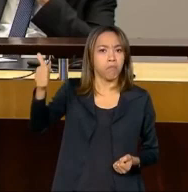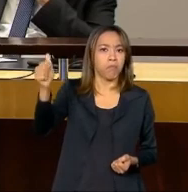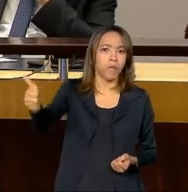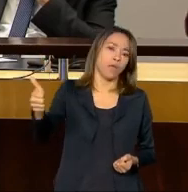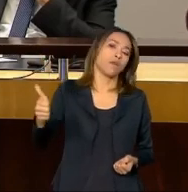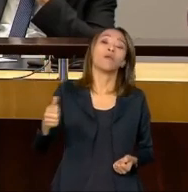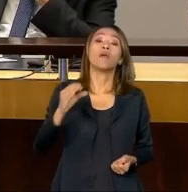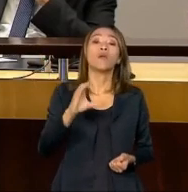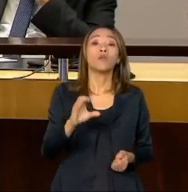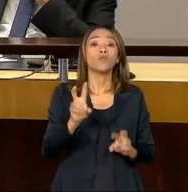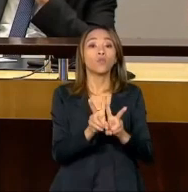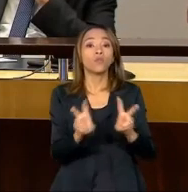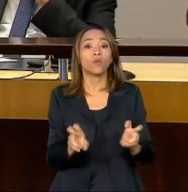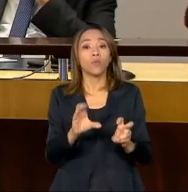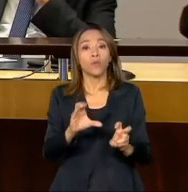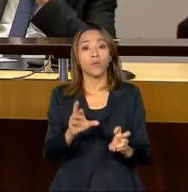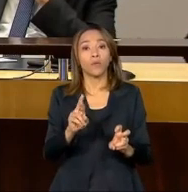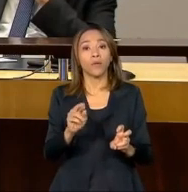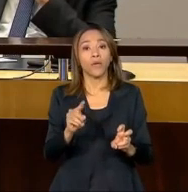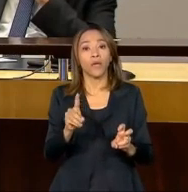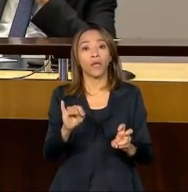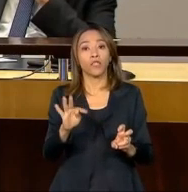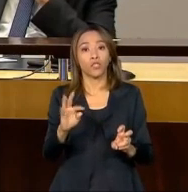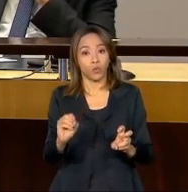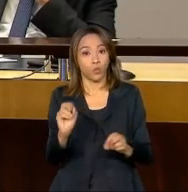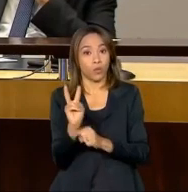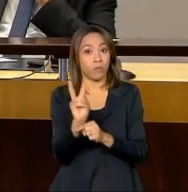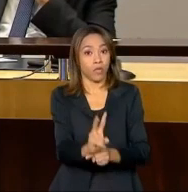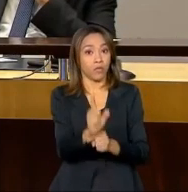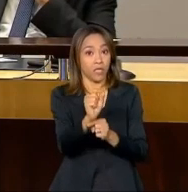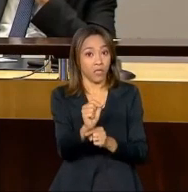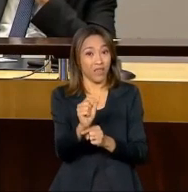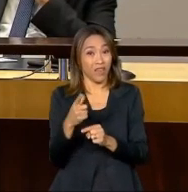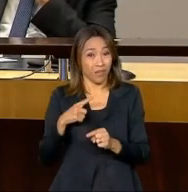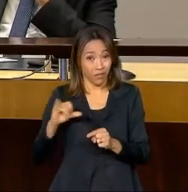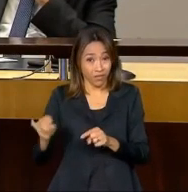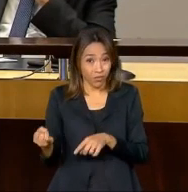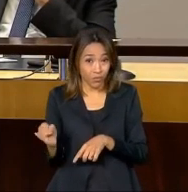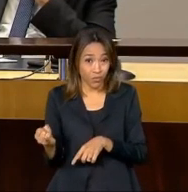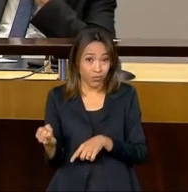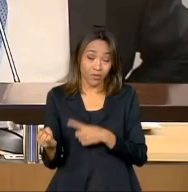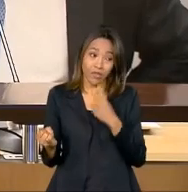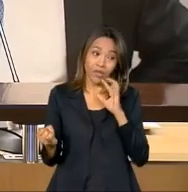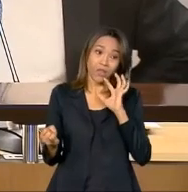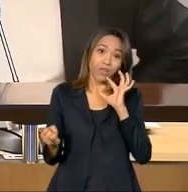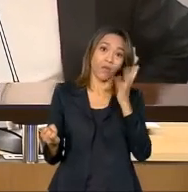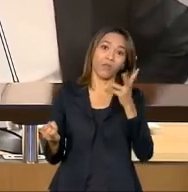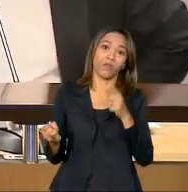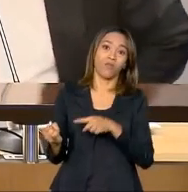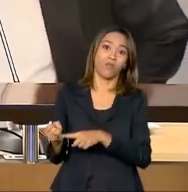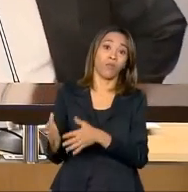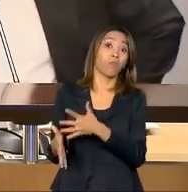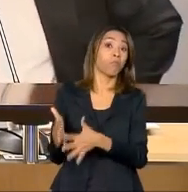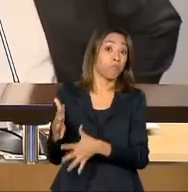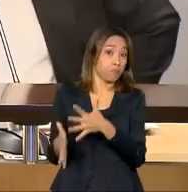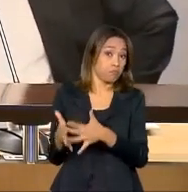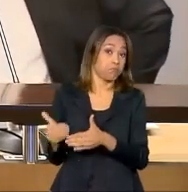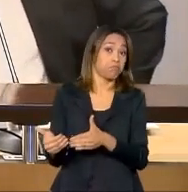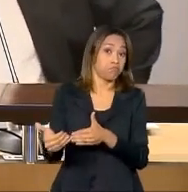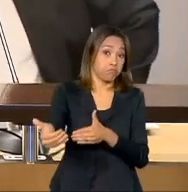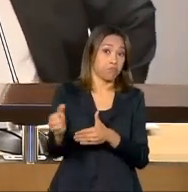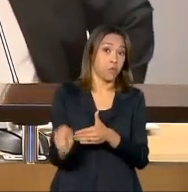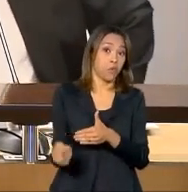crédito, dependendo dos juros, ele pode não ser solução, ele pode ser complicação. Então, nós